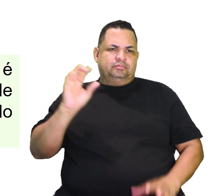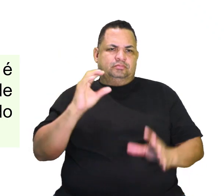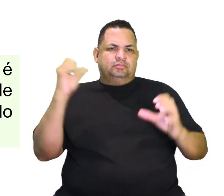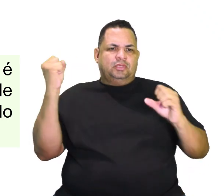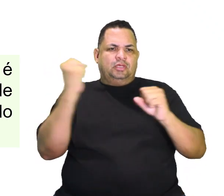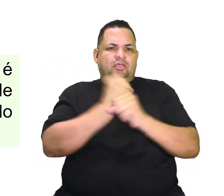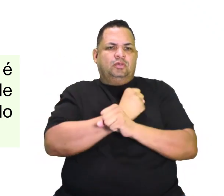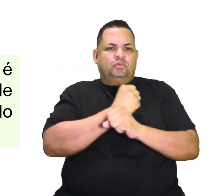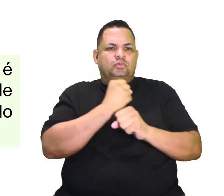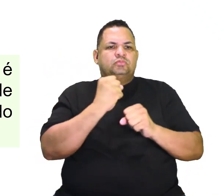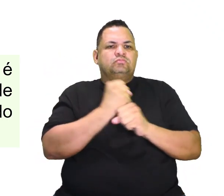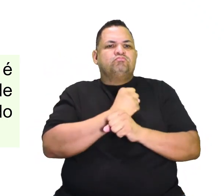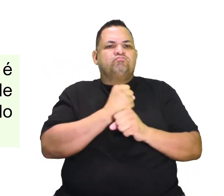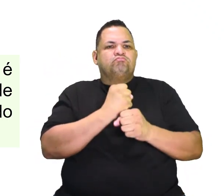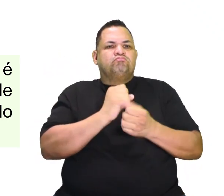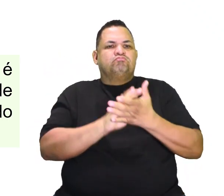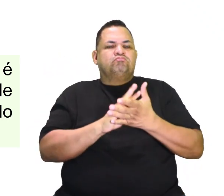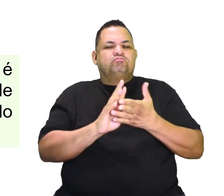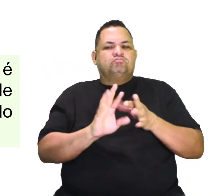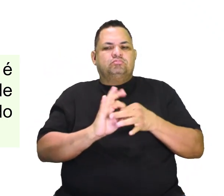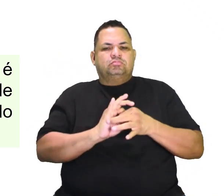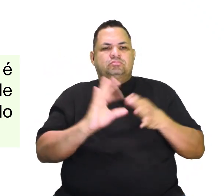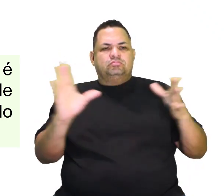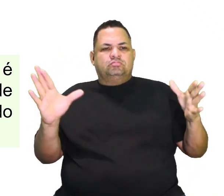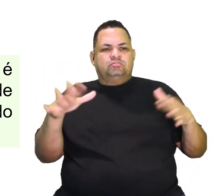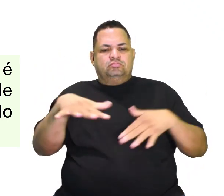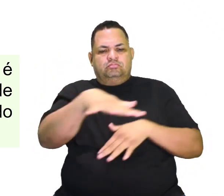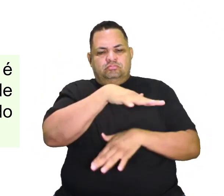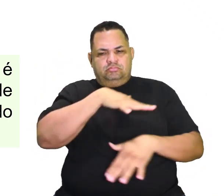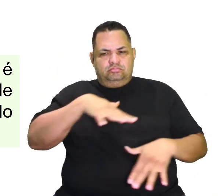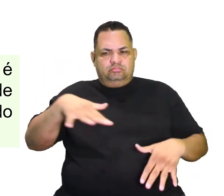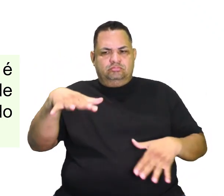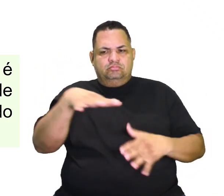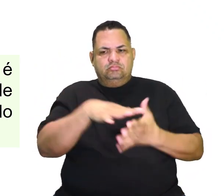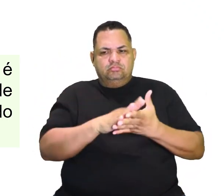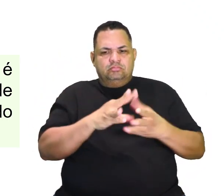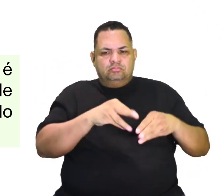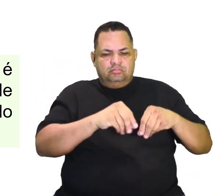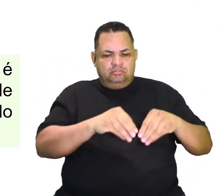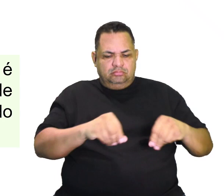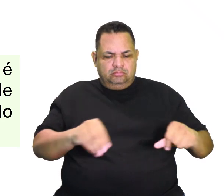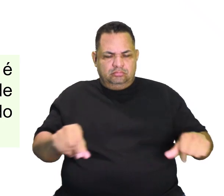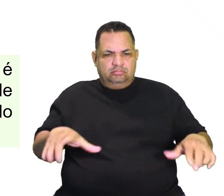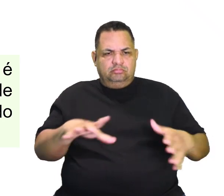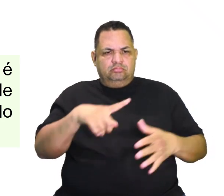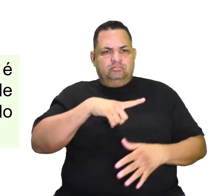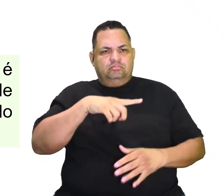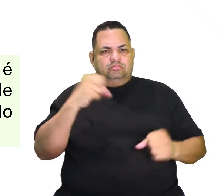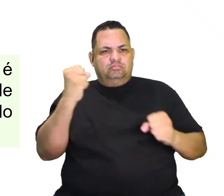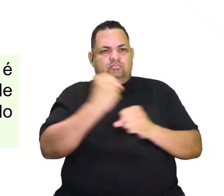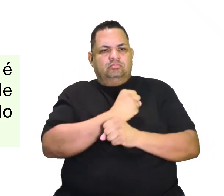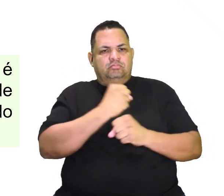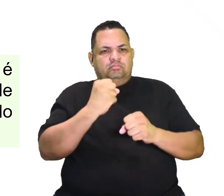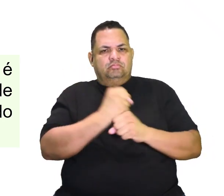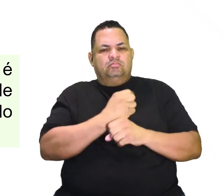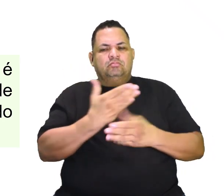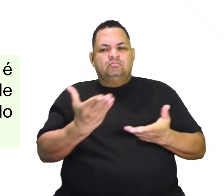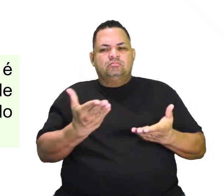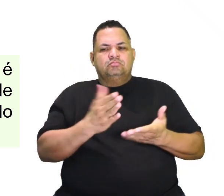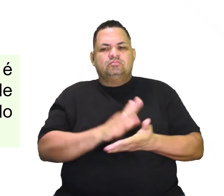construção rústica, né? Porque é aberto, é em espaço de chão, né? Tem as construções no